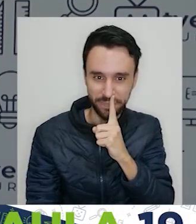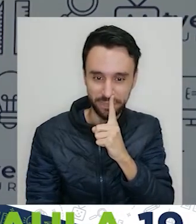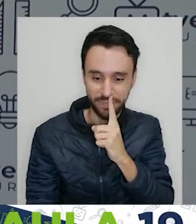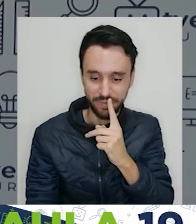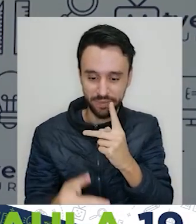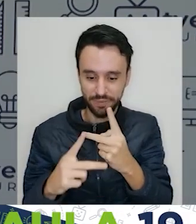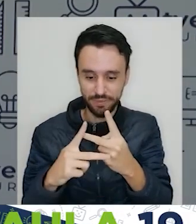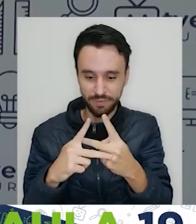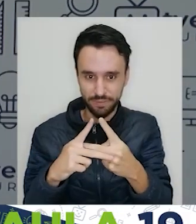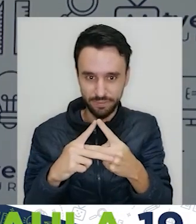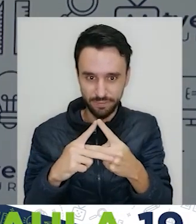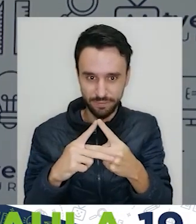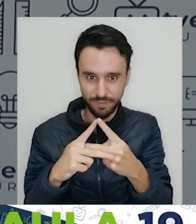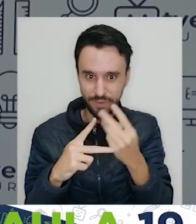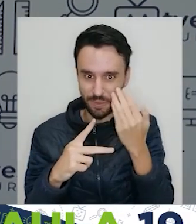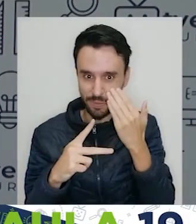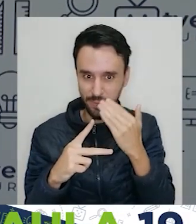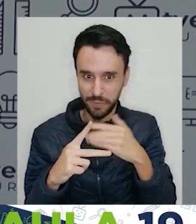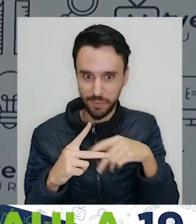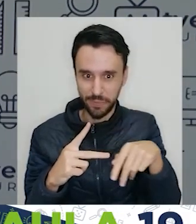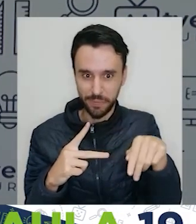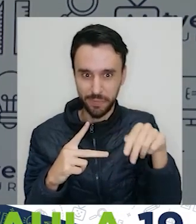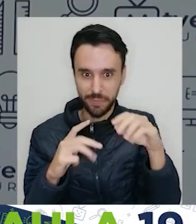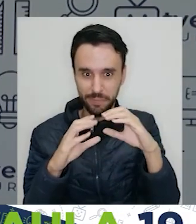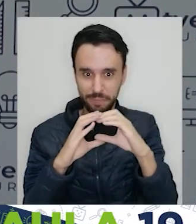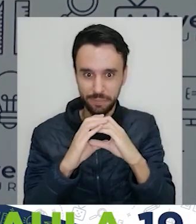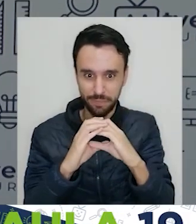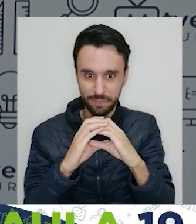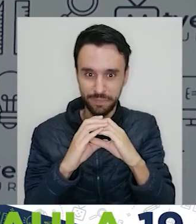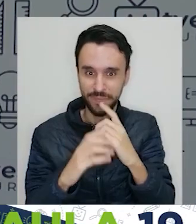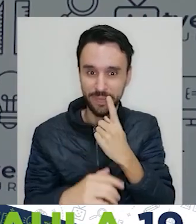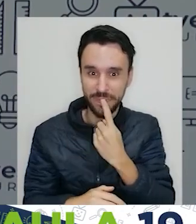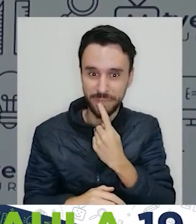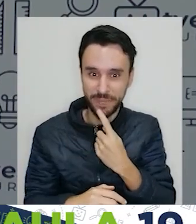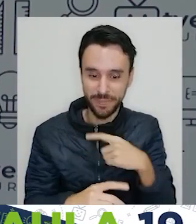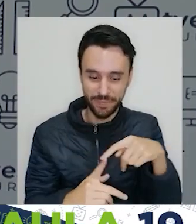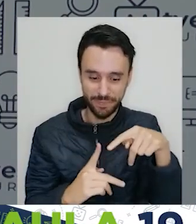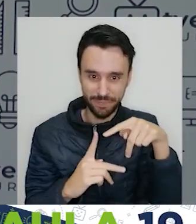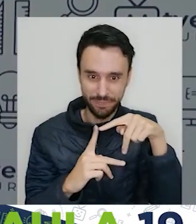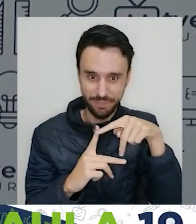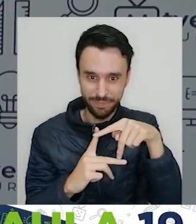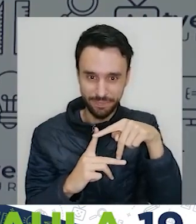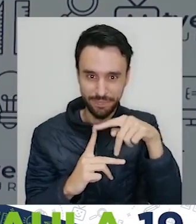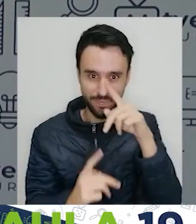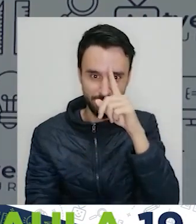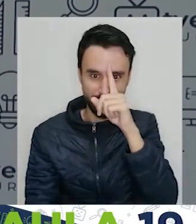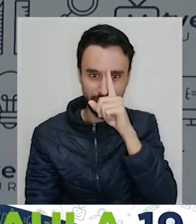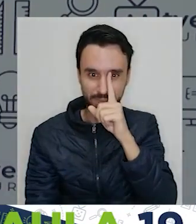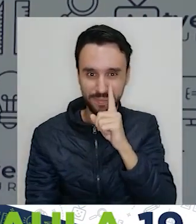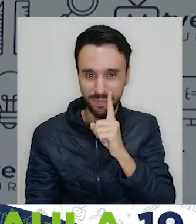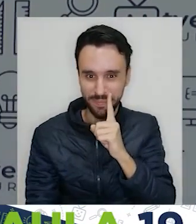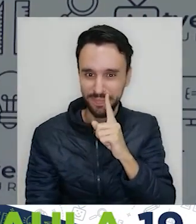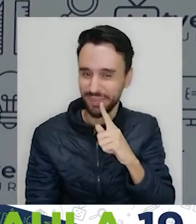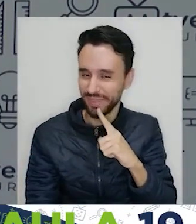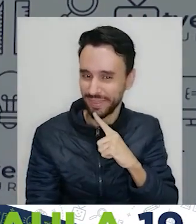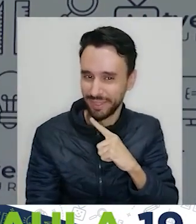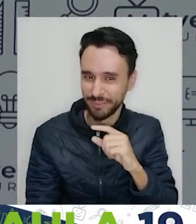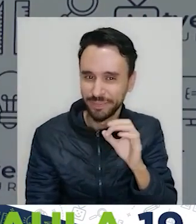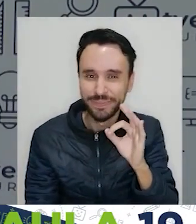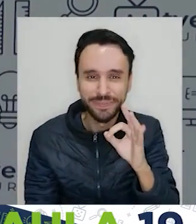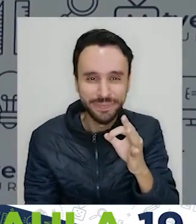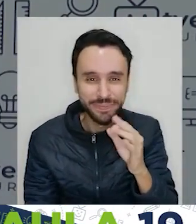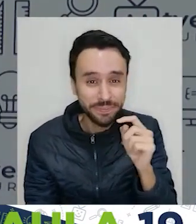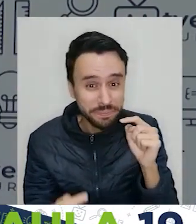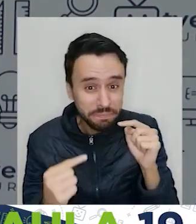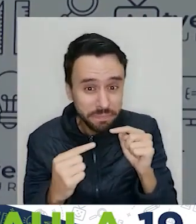triângulo azul, círculo vermelho, quadrado amarelo. Certo? Foi isso que vocês